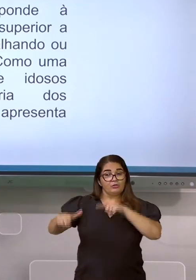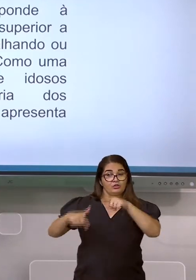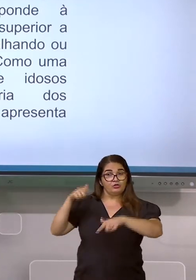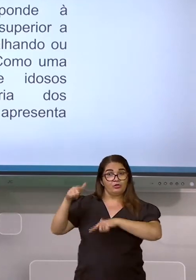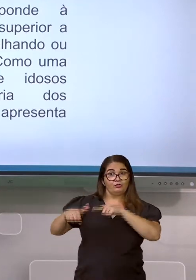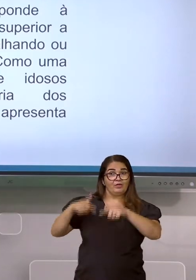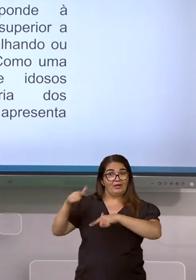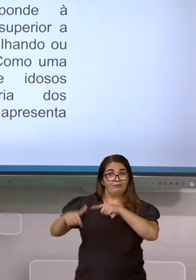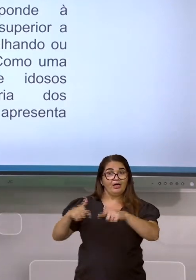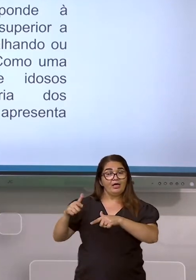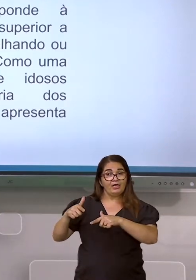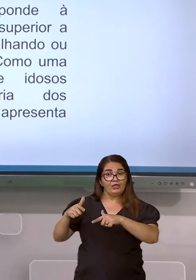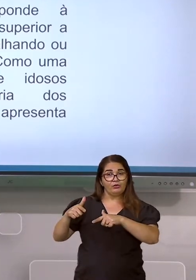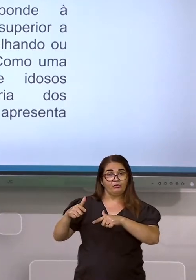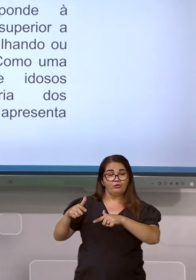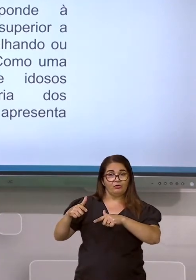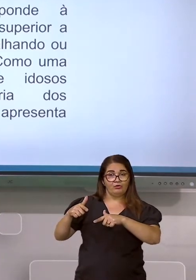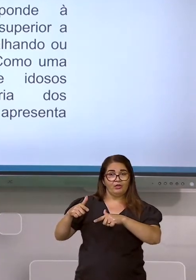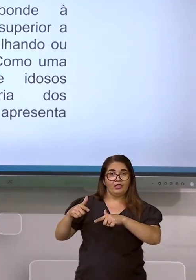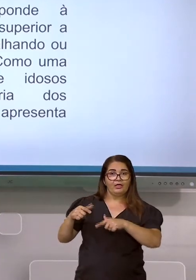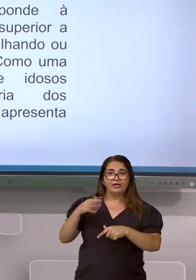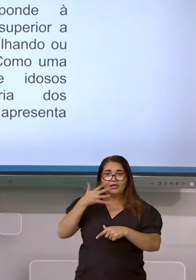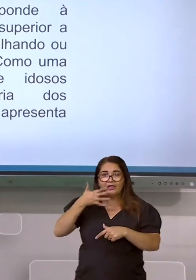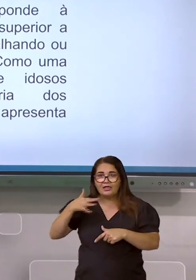trabalho muito antes.